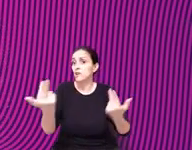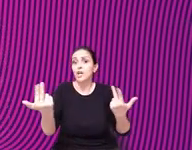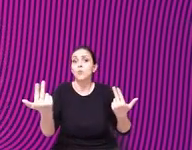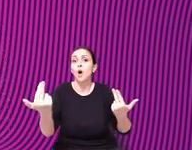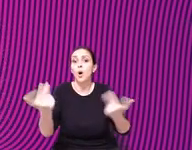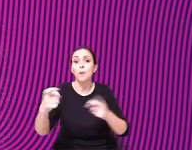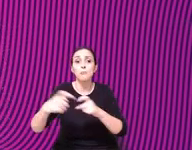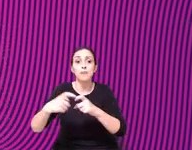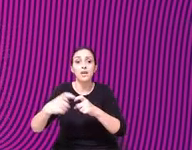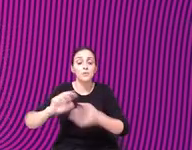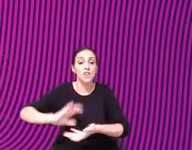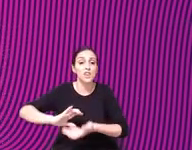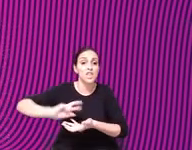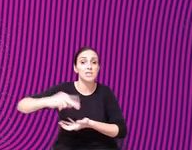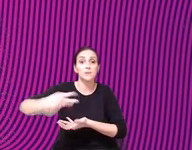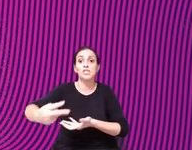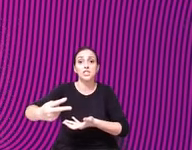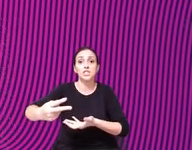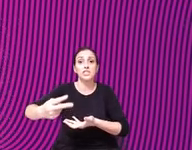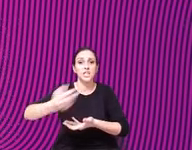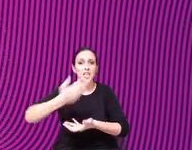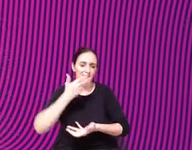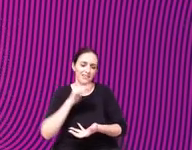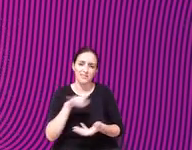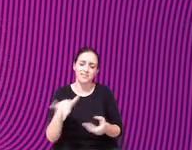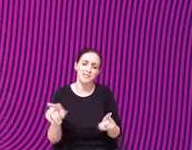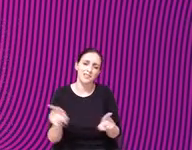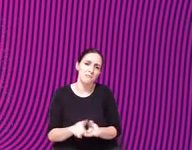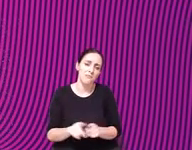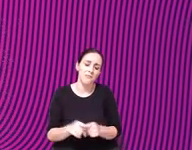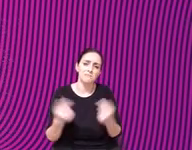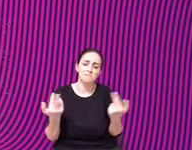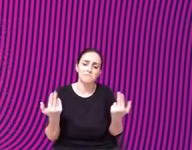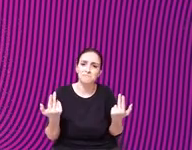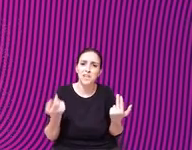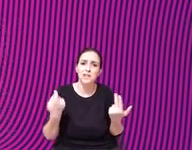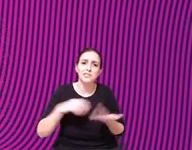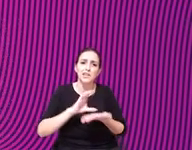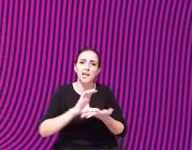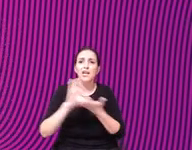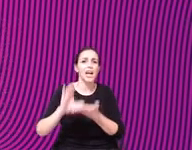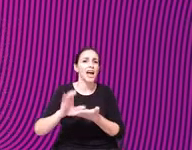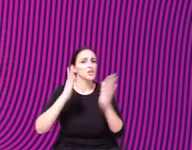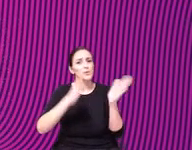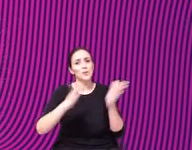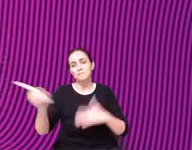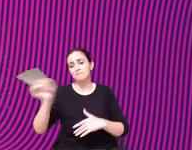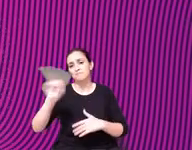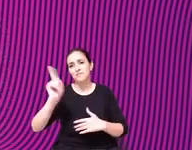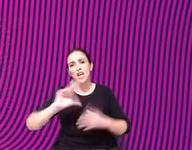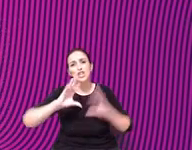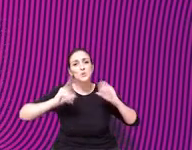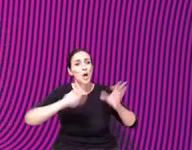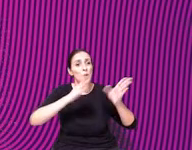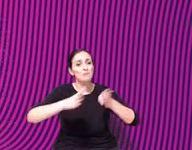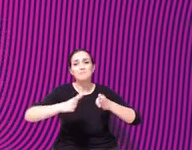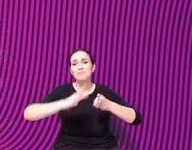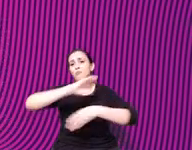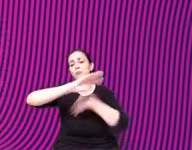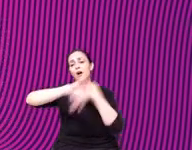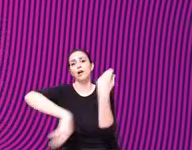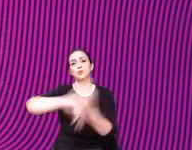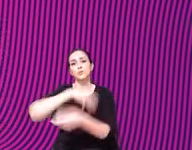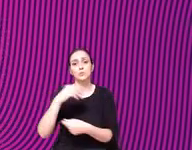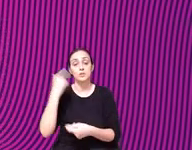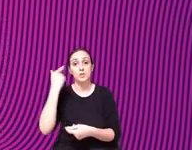que fez um transplante de uma criança, entendeu? Eu acho que a remuneração é mal organizada, tudo é mal organizado. Então, a gente